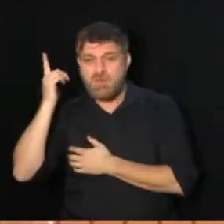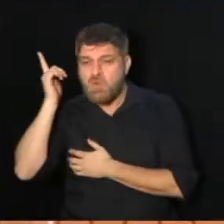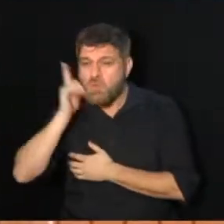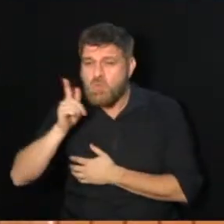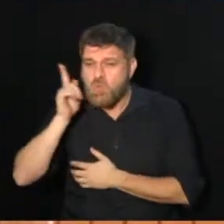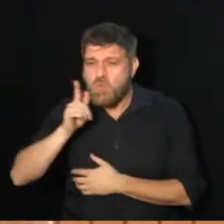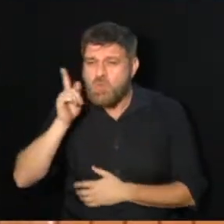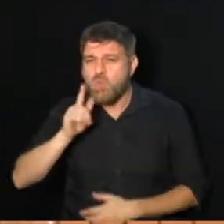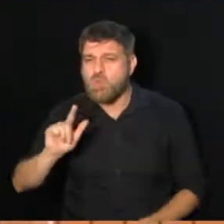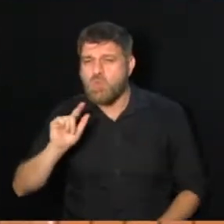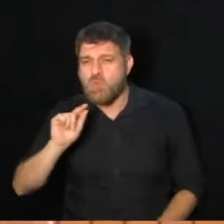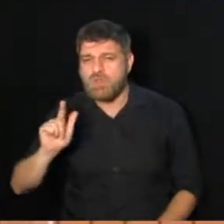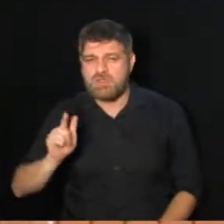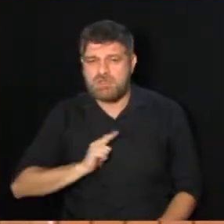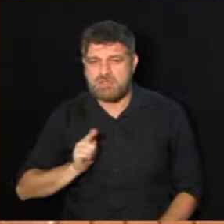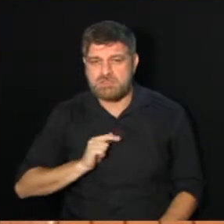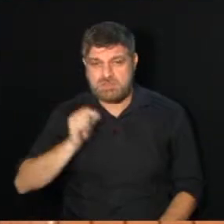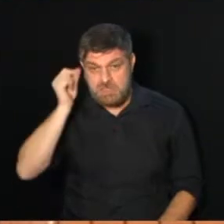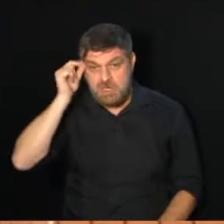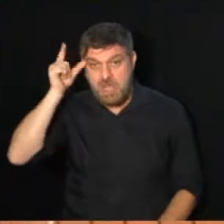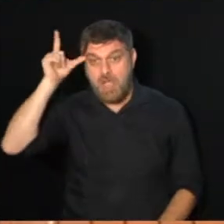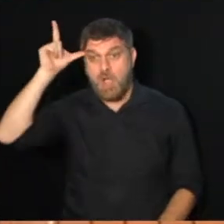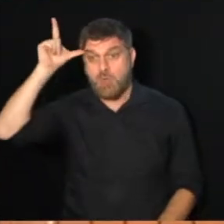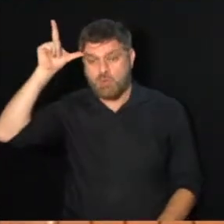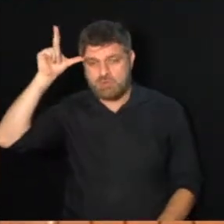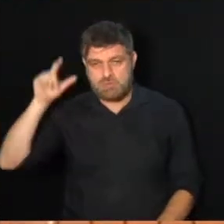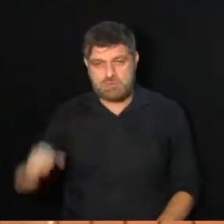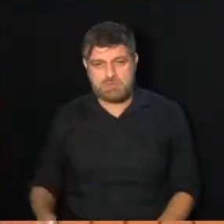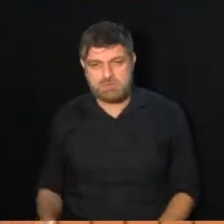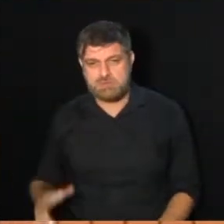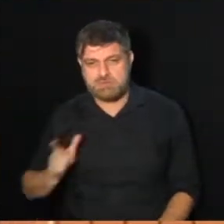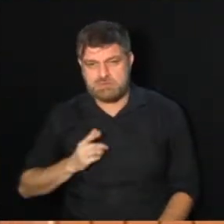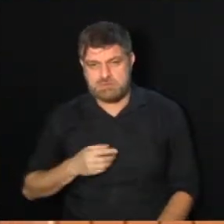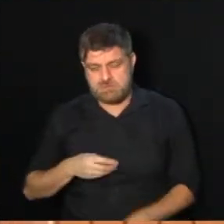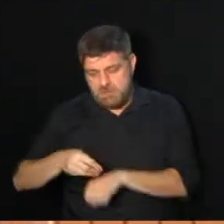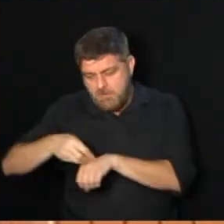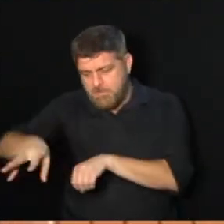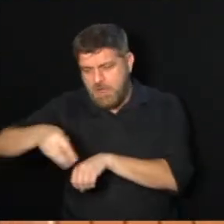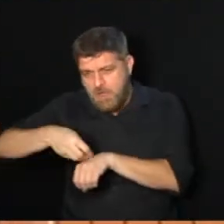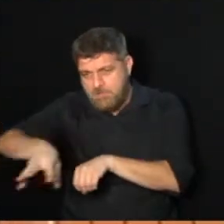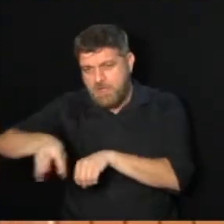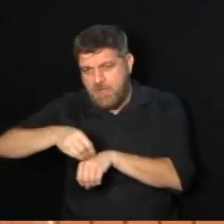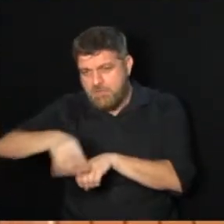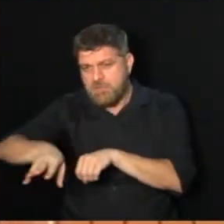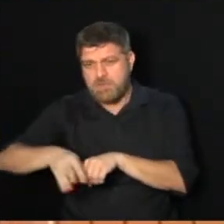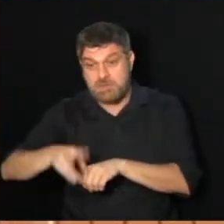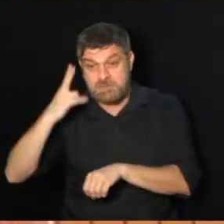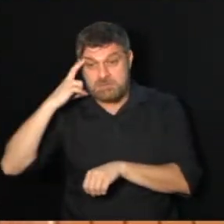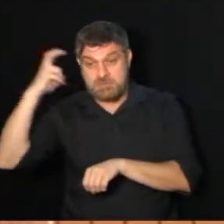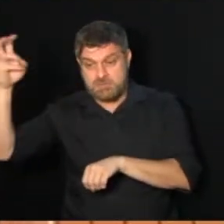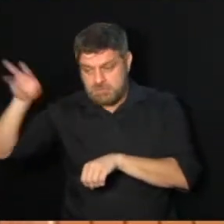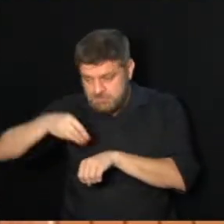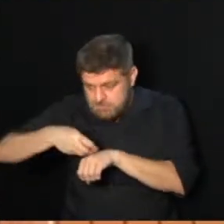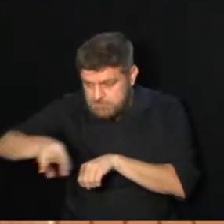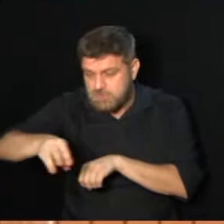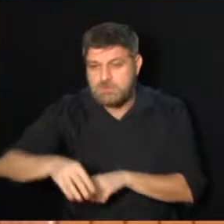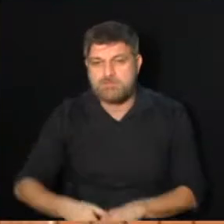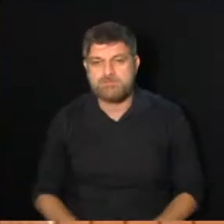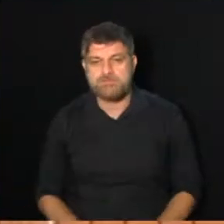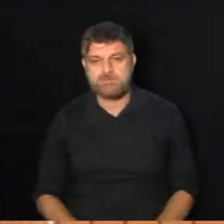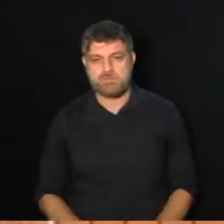ainda desenvolver toda a sua cultura e transmitir todo o seu conhecimento, sua sabedoria, eles diziam que